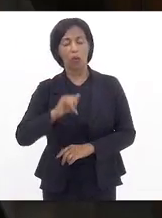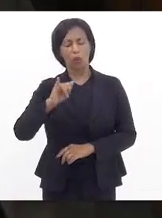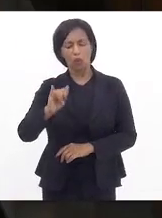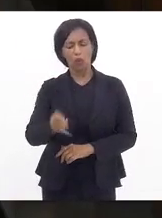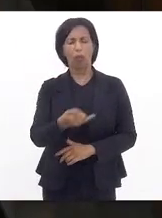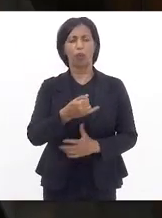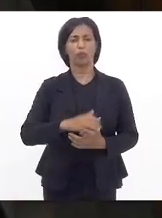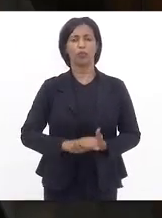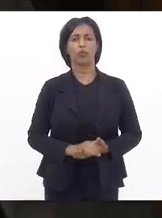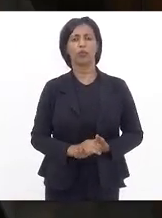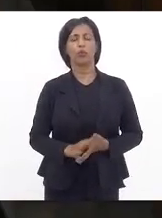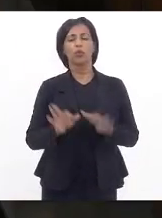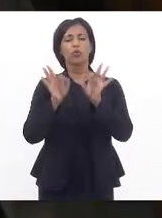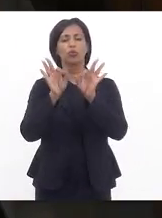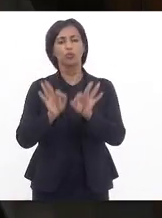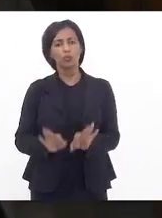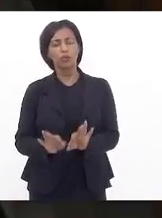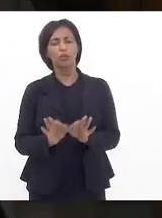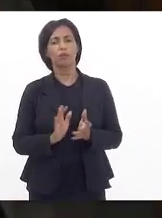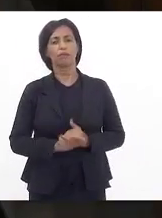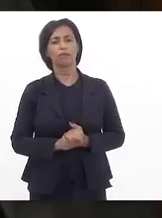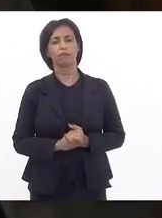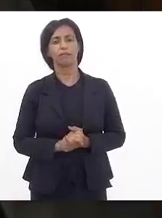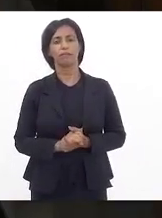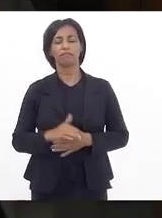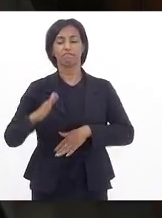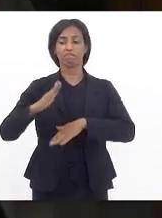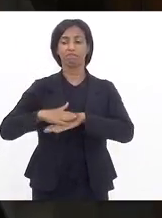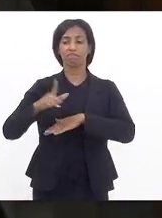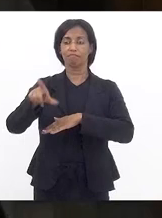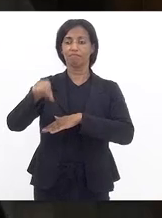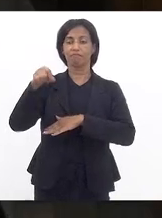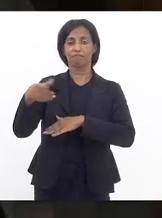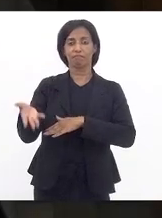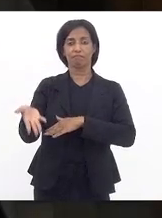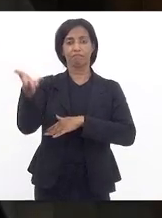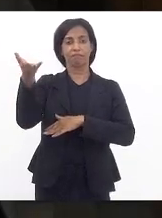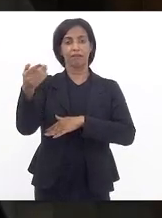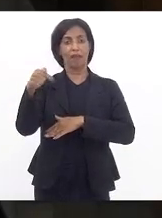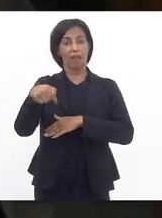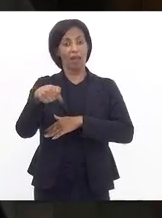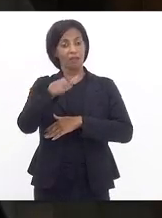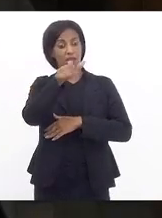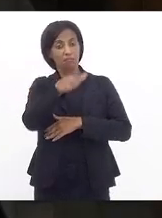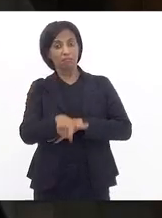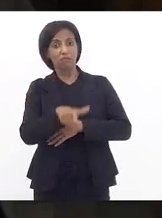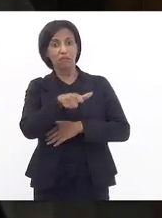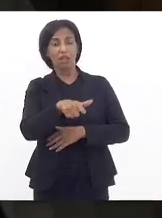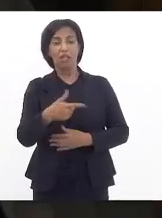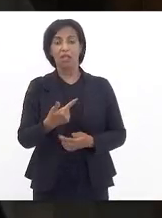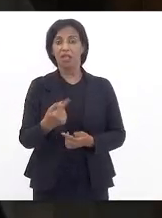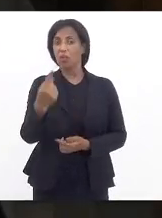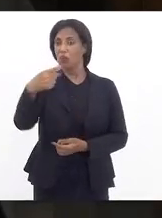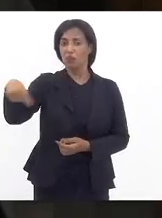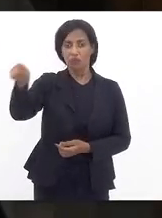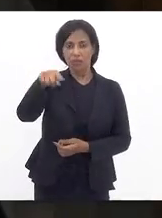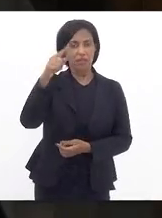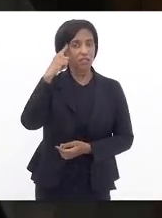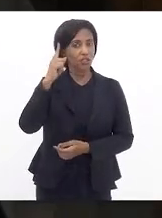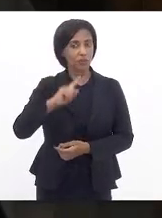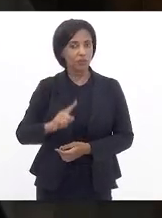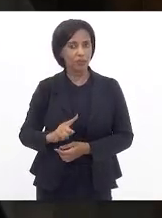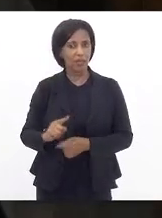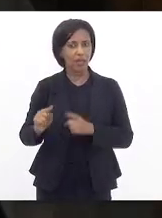oportuna justa feita por vossa excelência a este personagem que muito não sabem